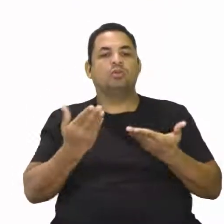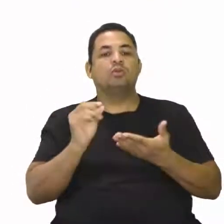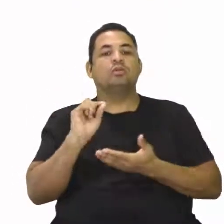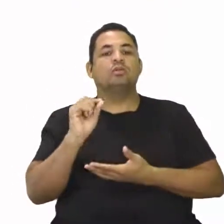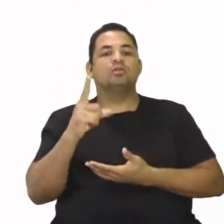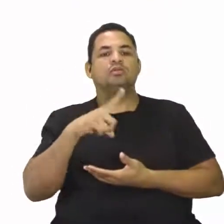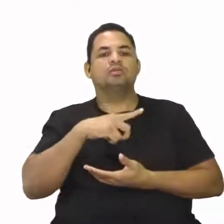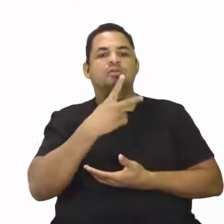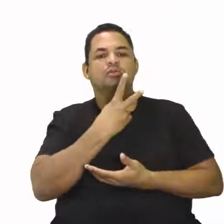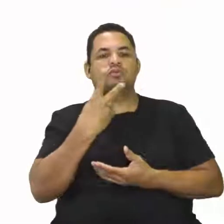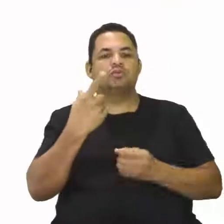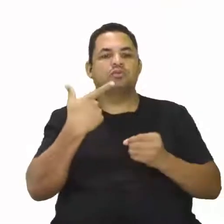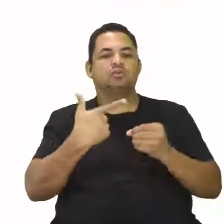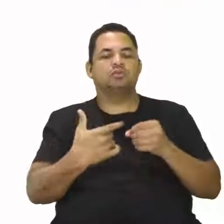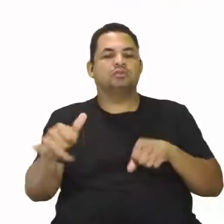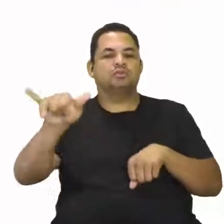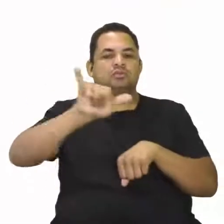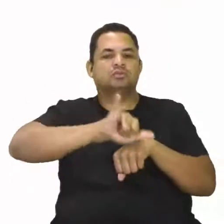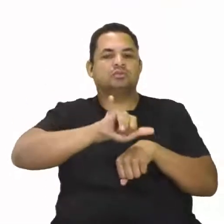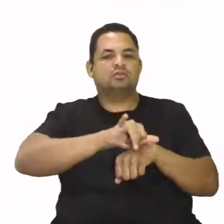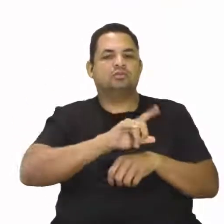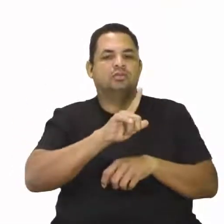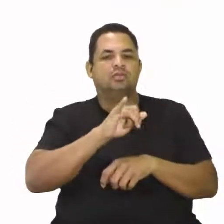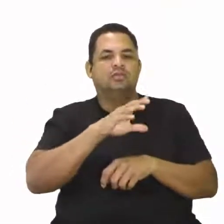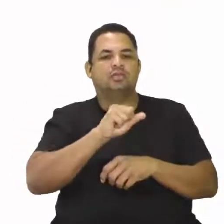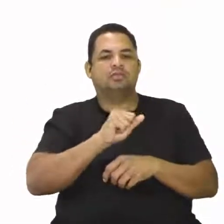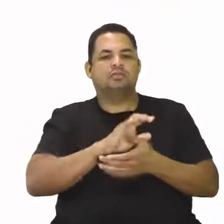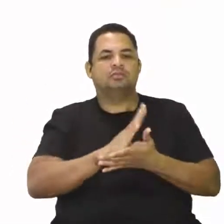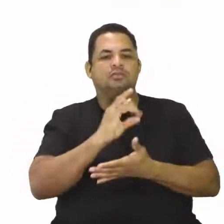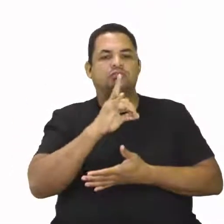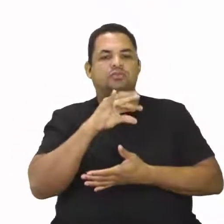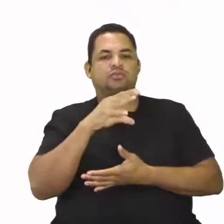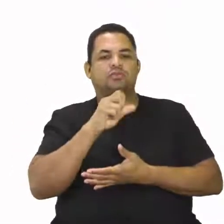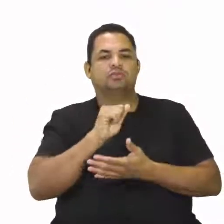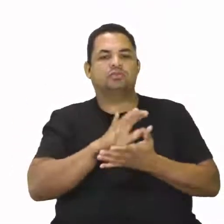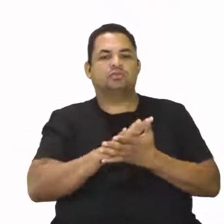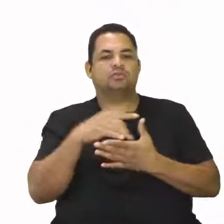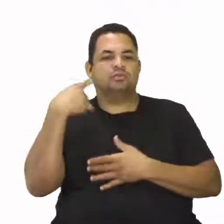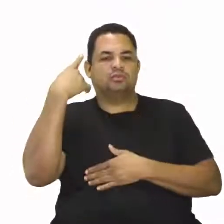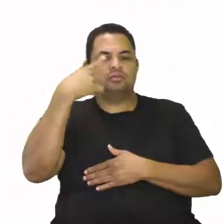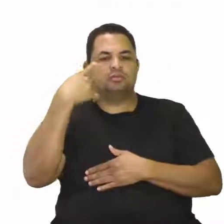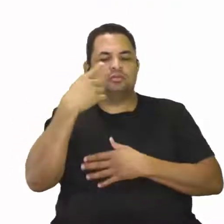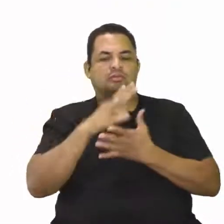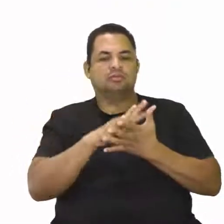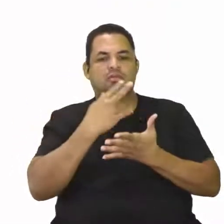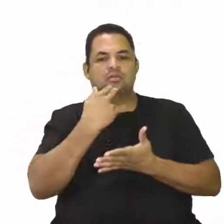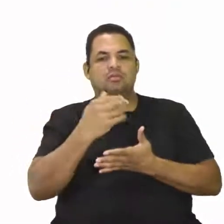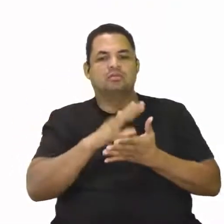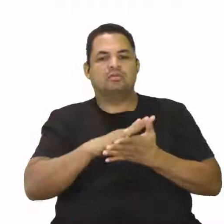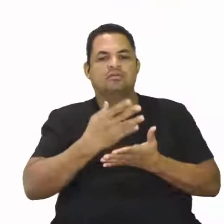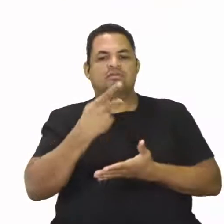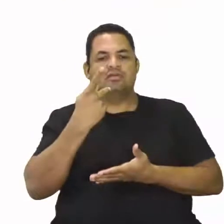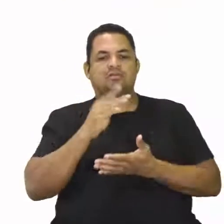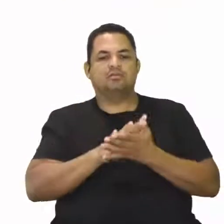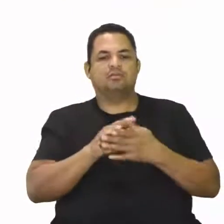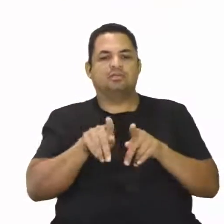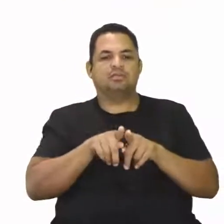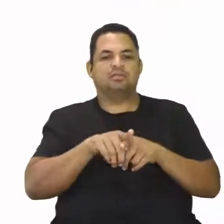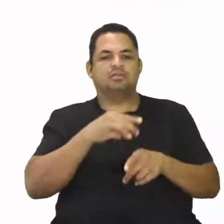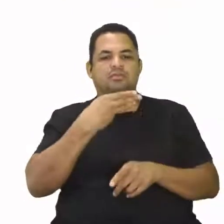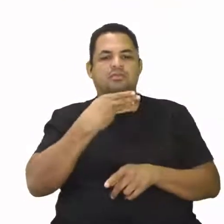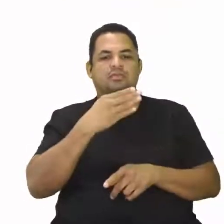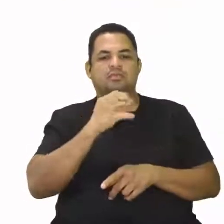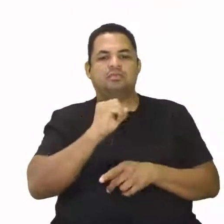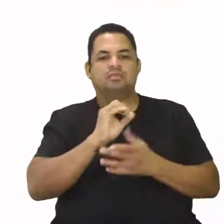duas capitais. Que é La Paz e Sucre. Isso mesmo. O espanhol é o idioma mais falado, mas também existem mais de